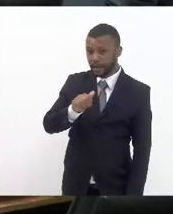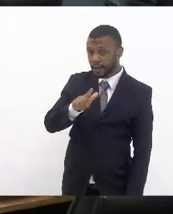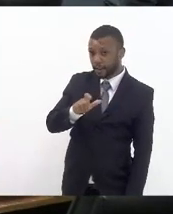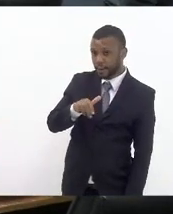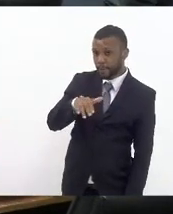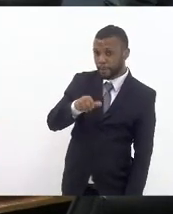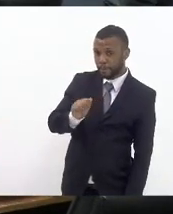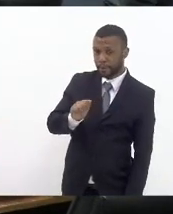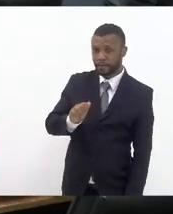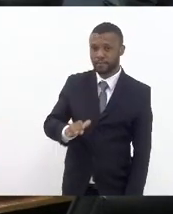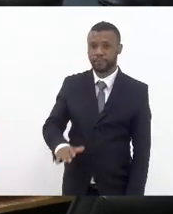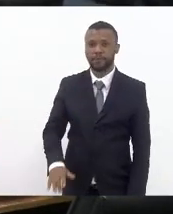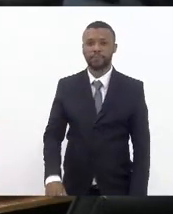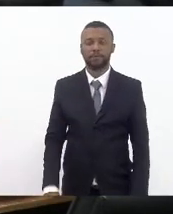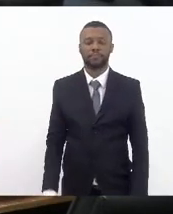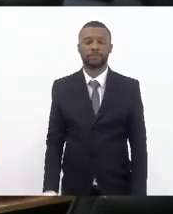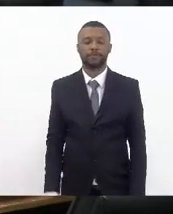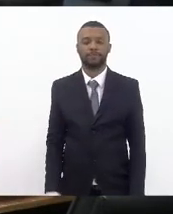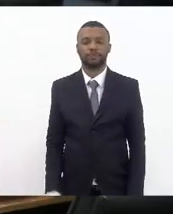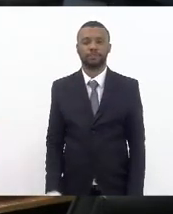Deputado Coronel Salema.